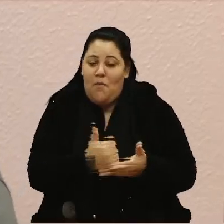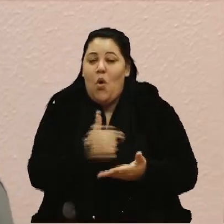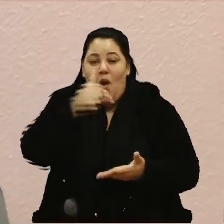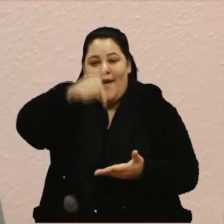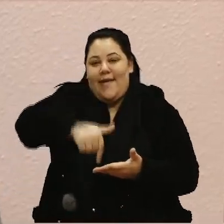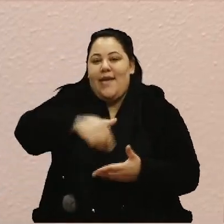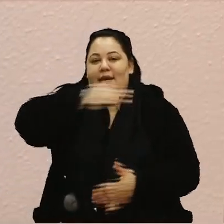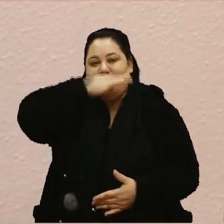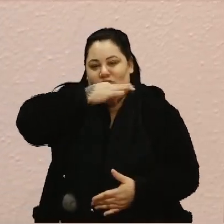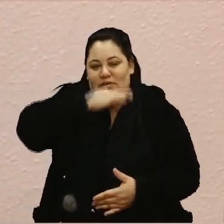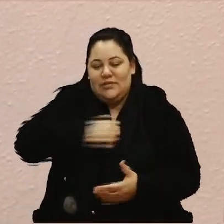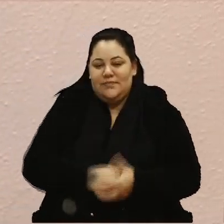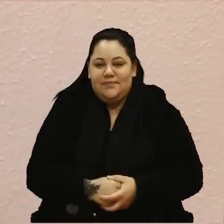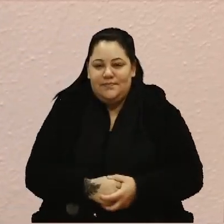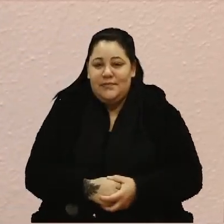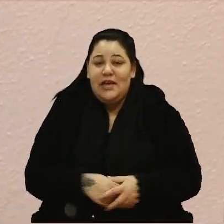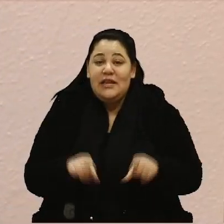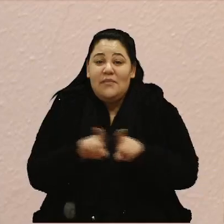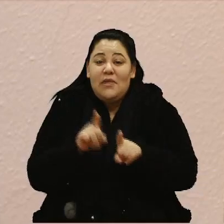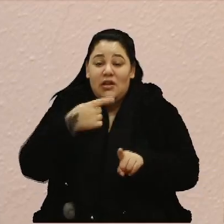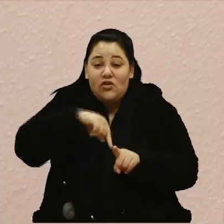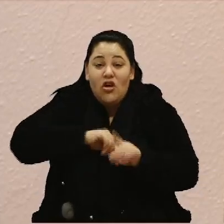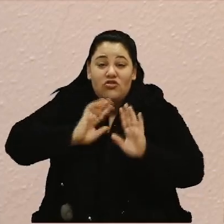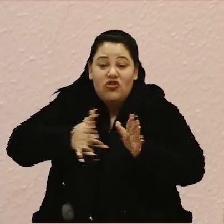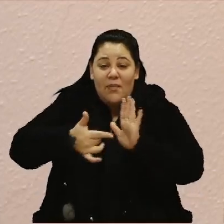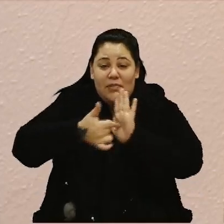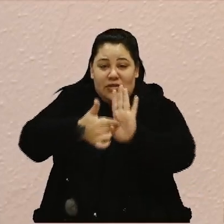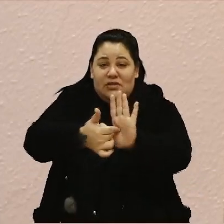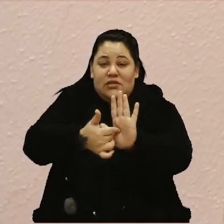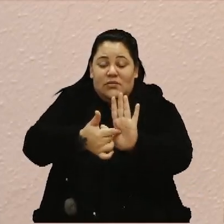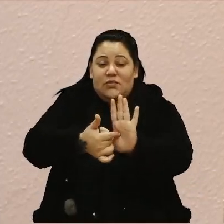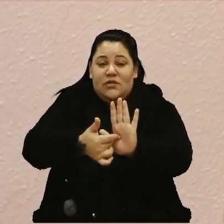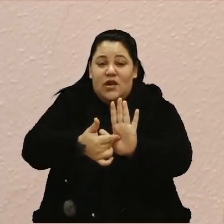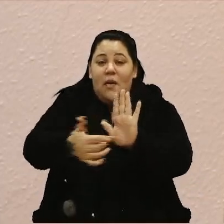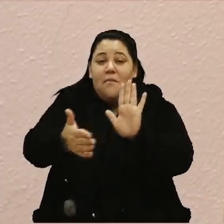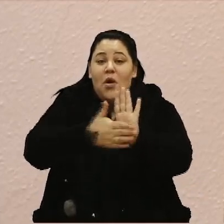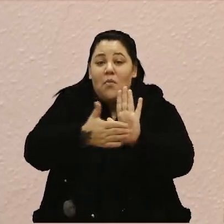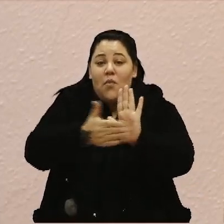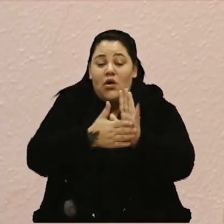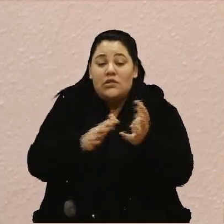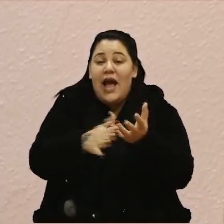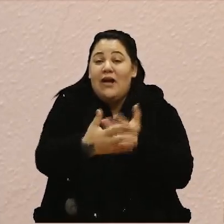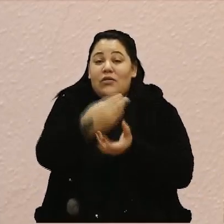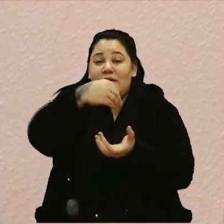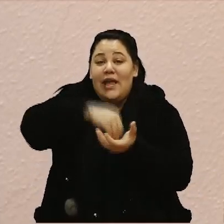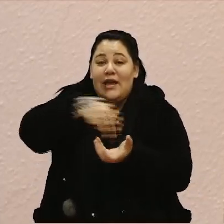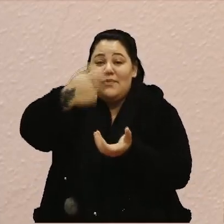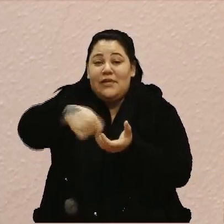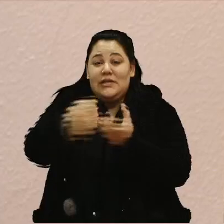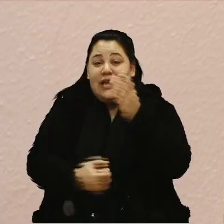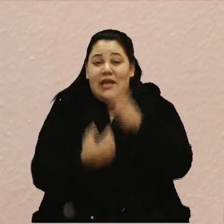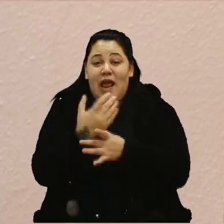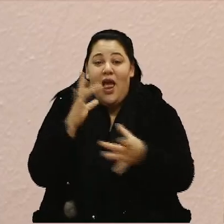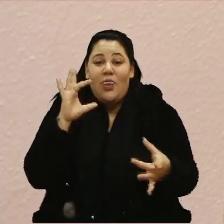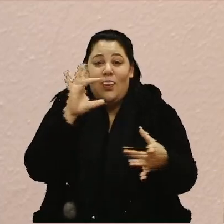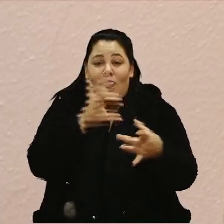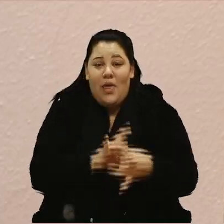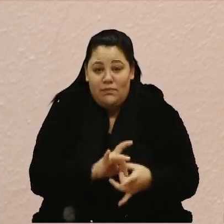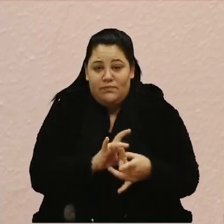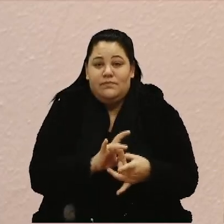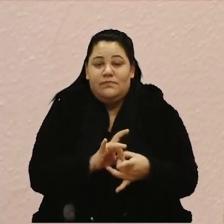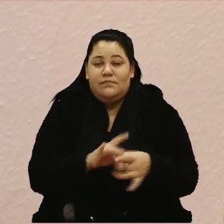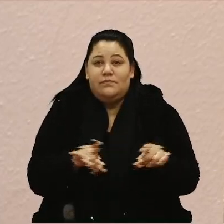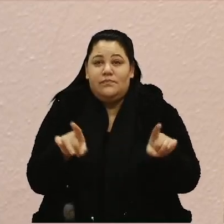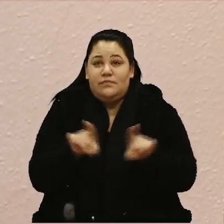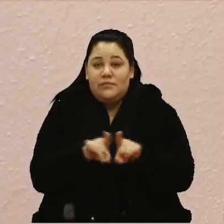finalizar, nós apresentamos a proposta que a Codeca deve centralizar essa questão, essa relação com as associações. Nós pautamos isso com a